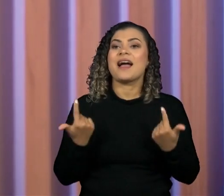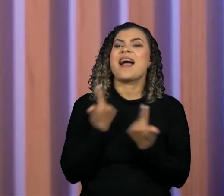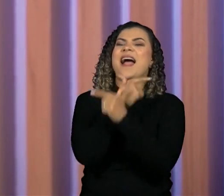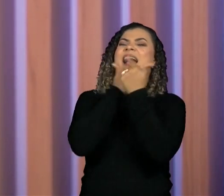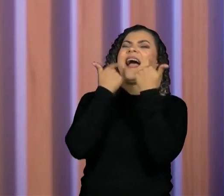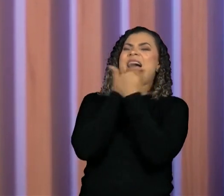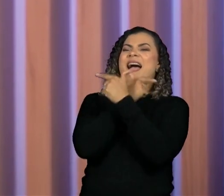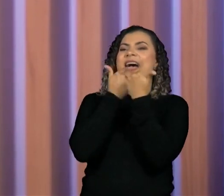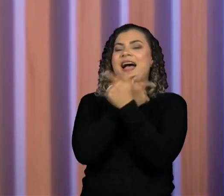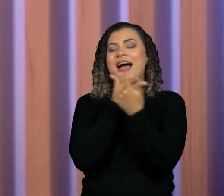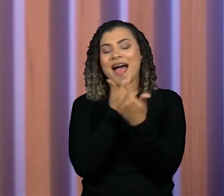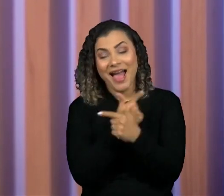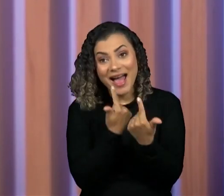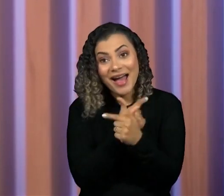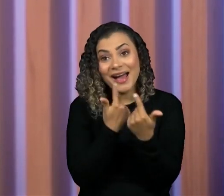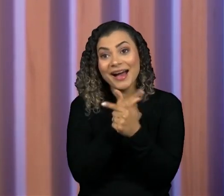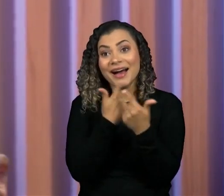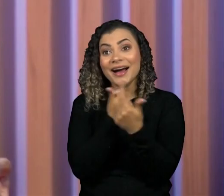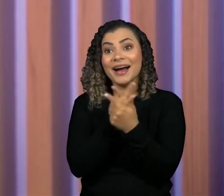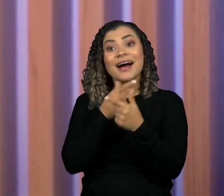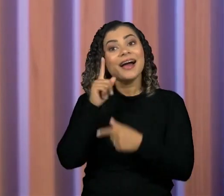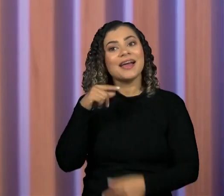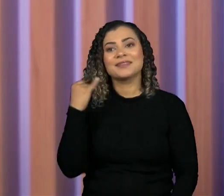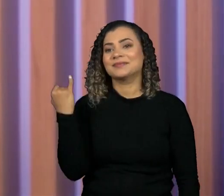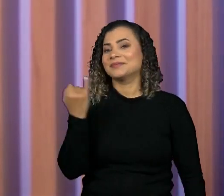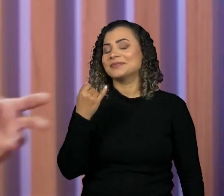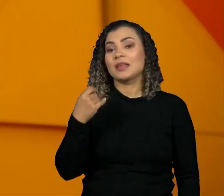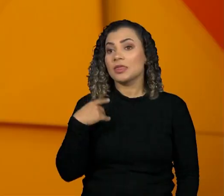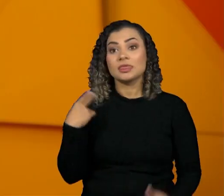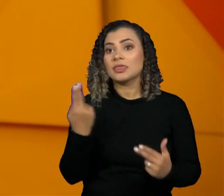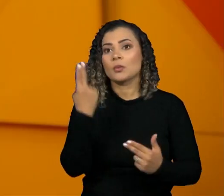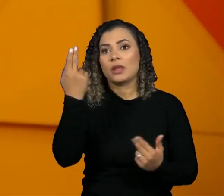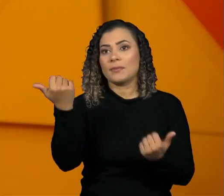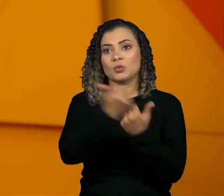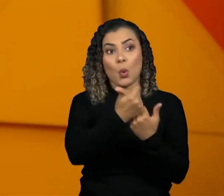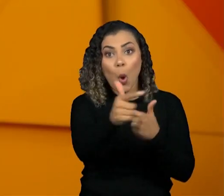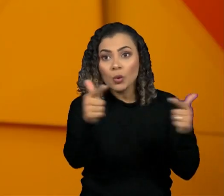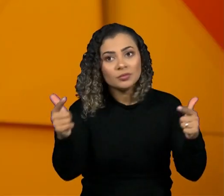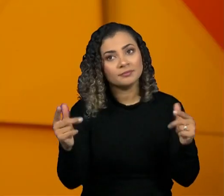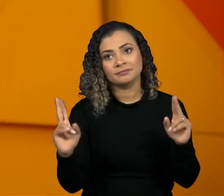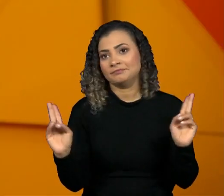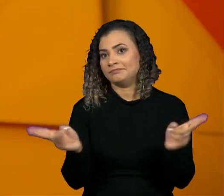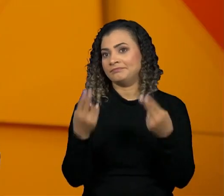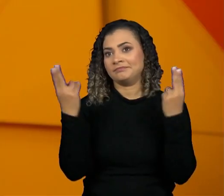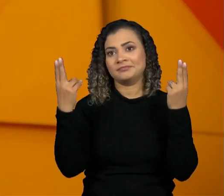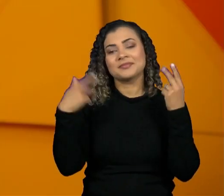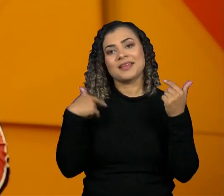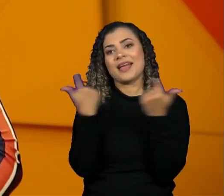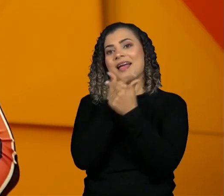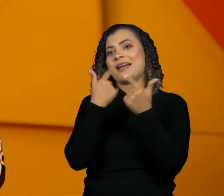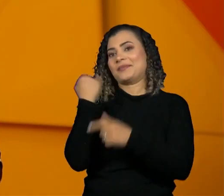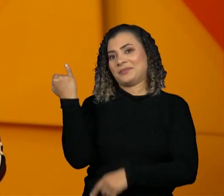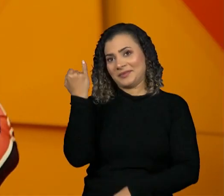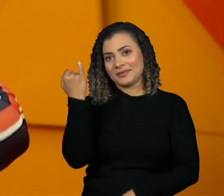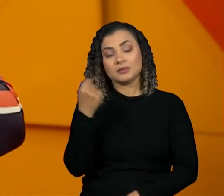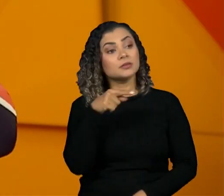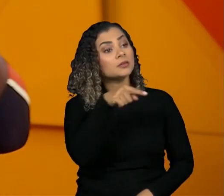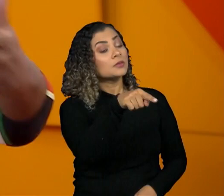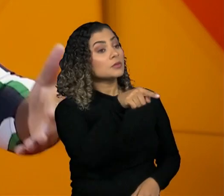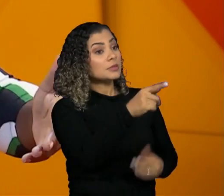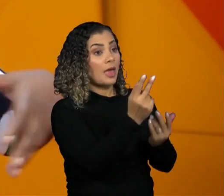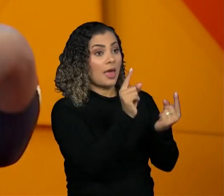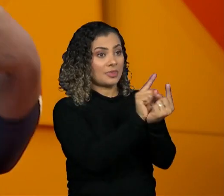gargalhada é insubstituível. Insubstituível. Insubstituível. Juliana, e no seu consultório,